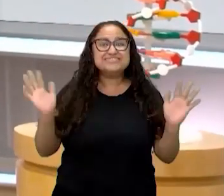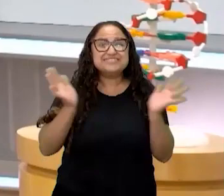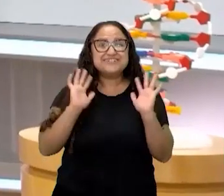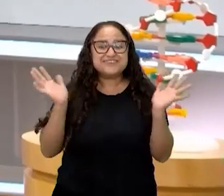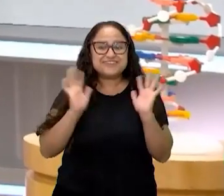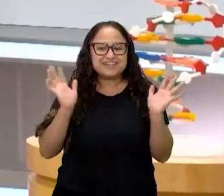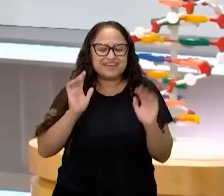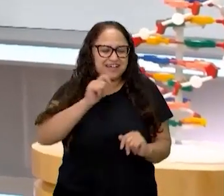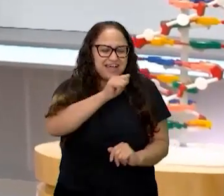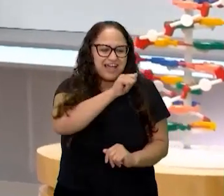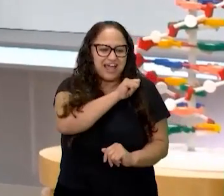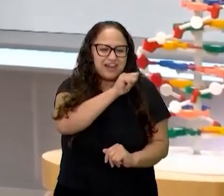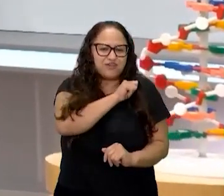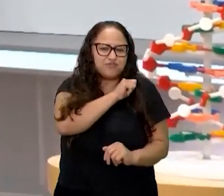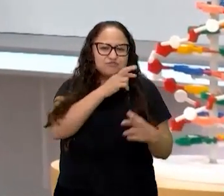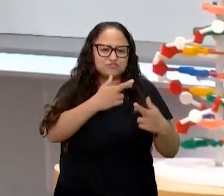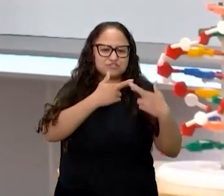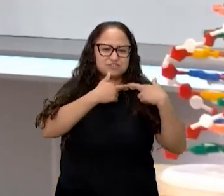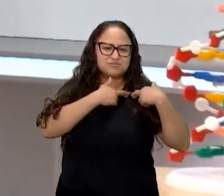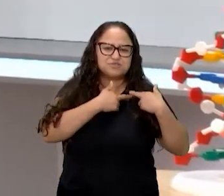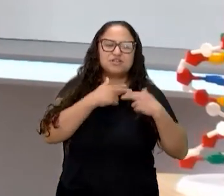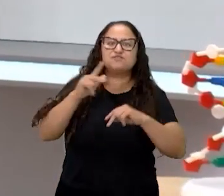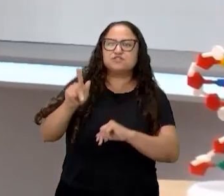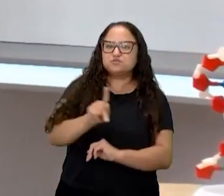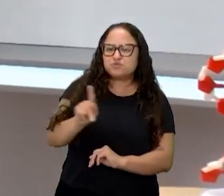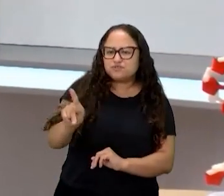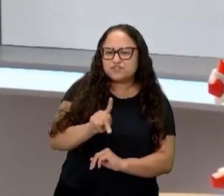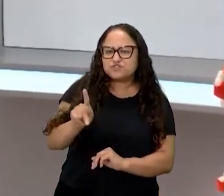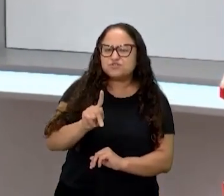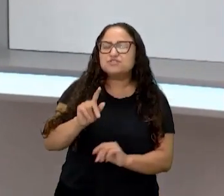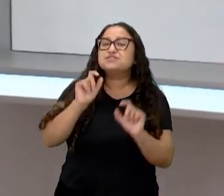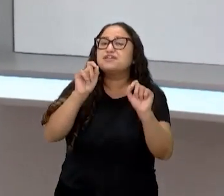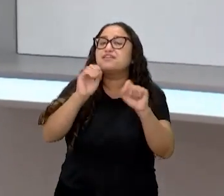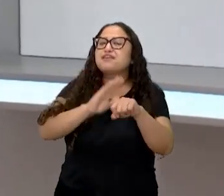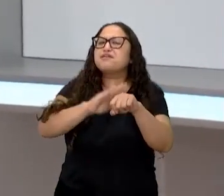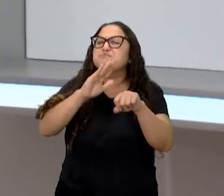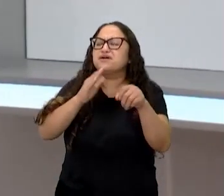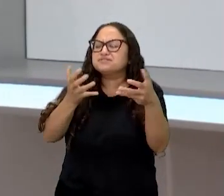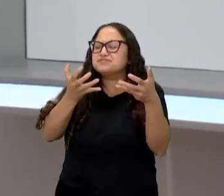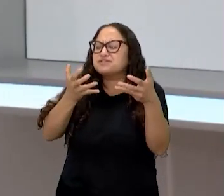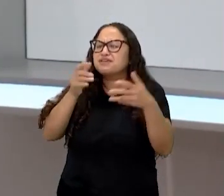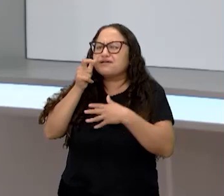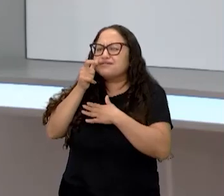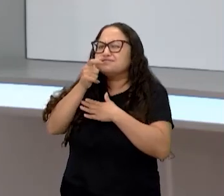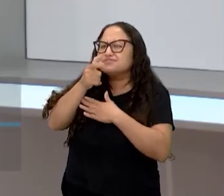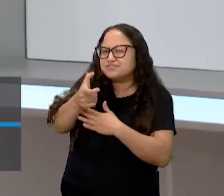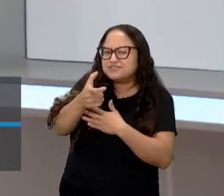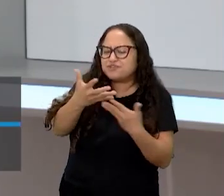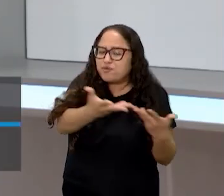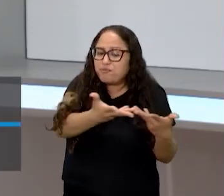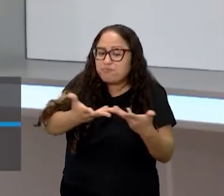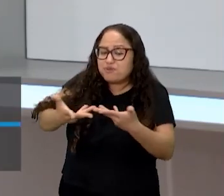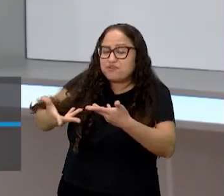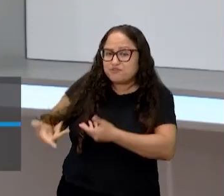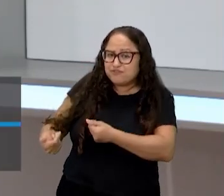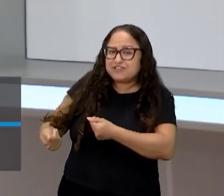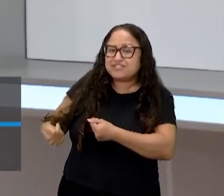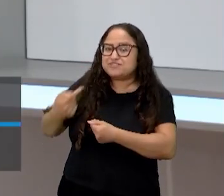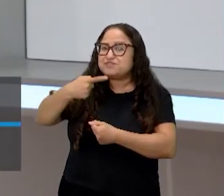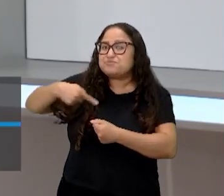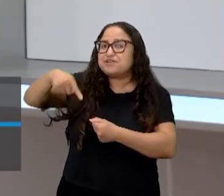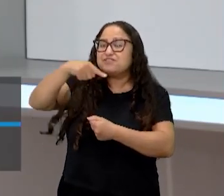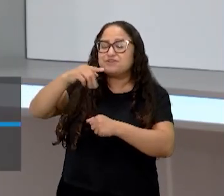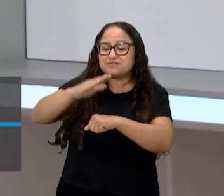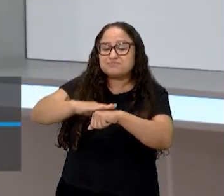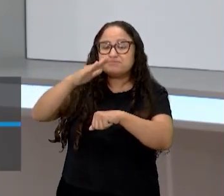Olá, alunos, responsáveis, professores e quem mais aí esteja nos assistindo. Sejam todos muito bem-vindos